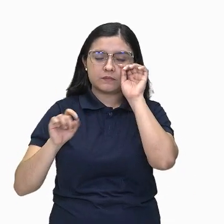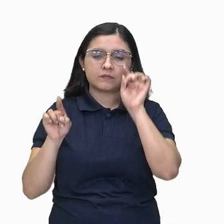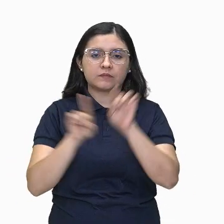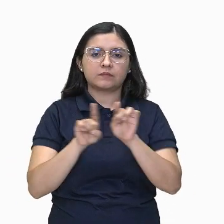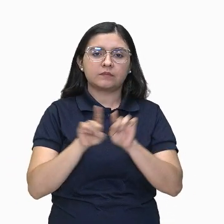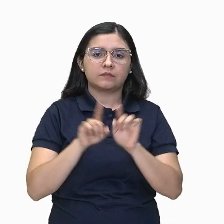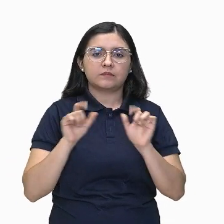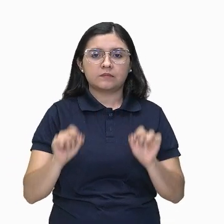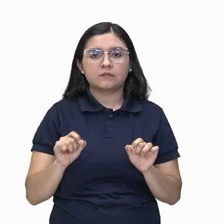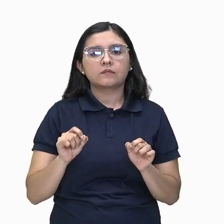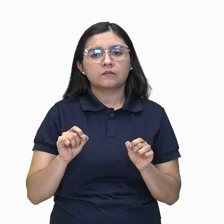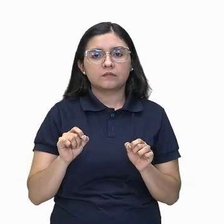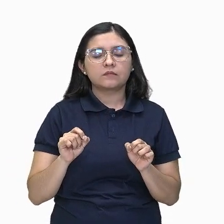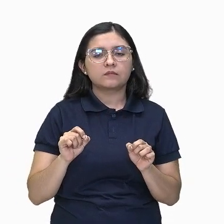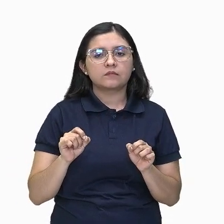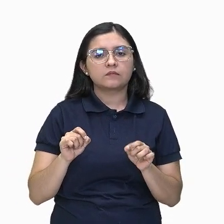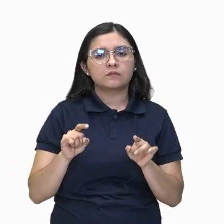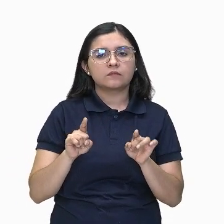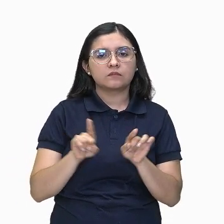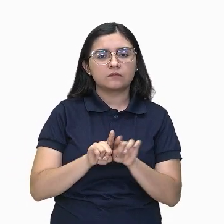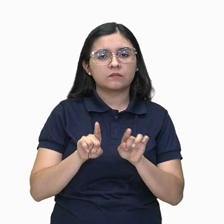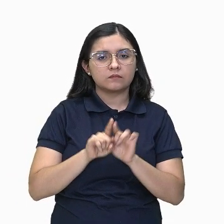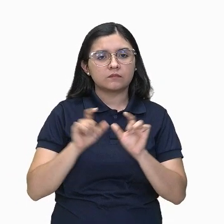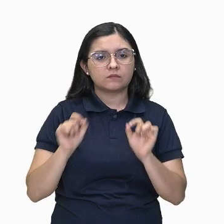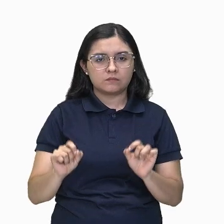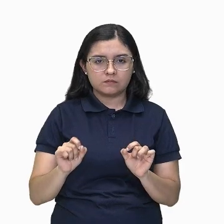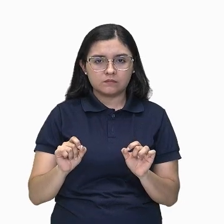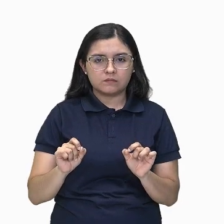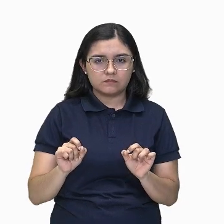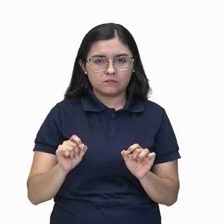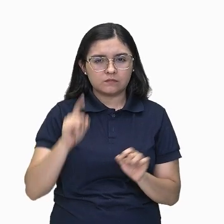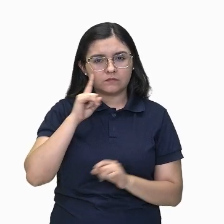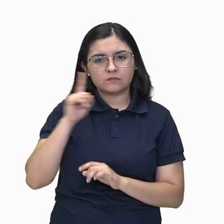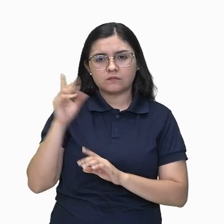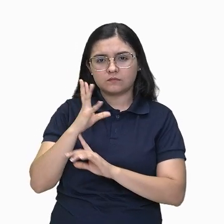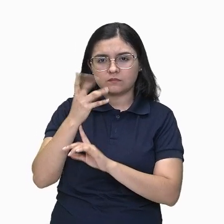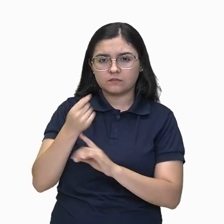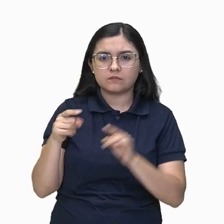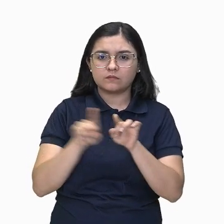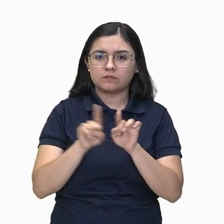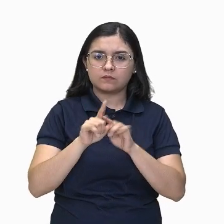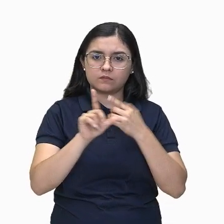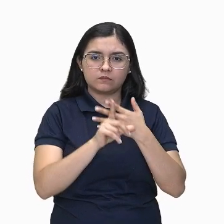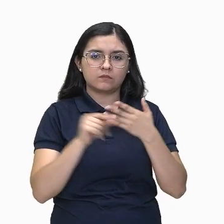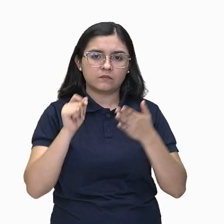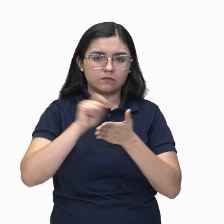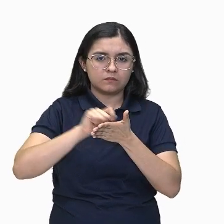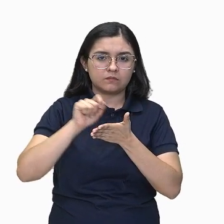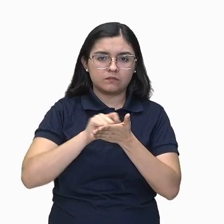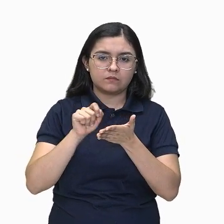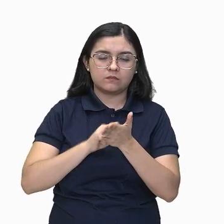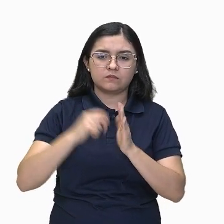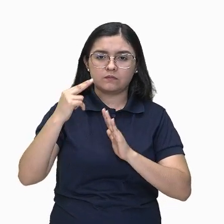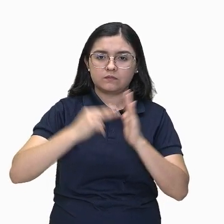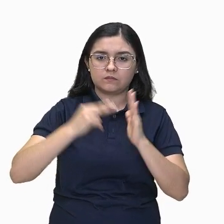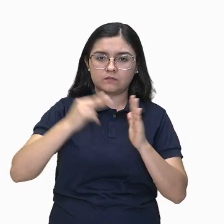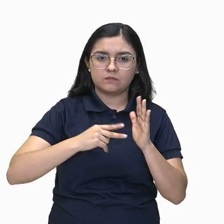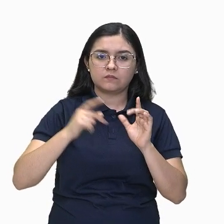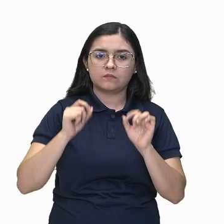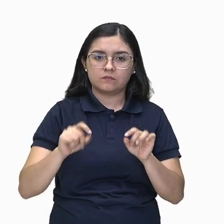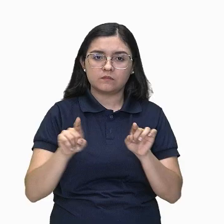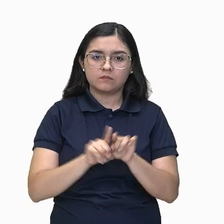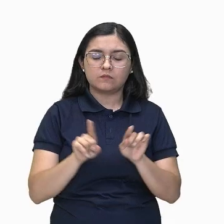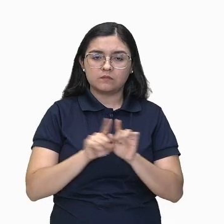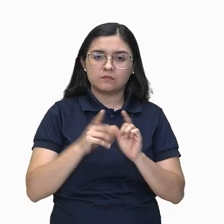por uma identidade nacional. Então há muita influência externa. Esses nossos artistas, autores, escritores, eles leram esses caras,